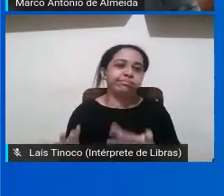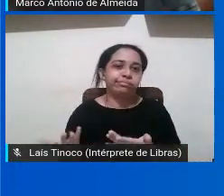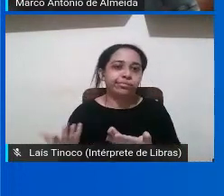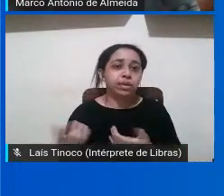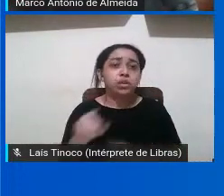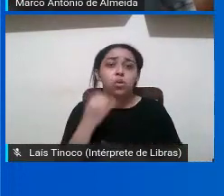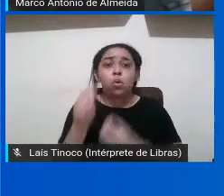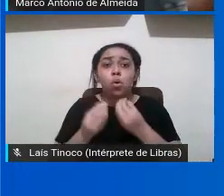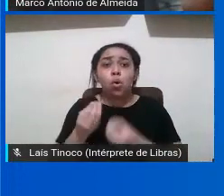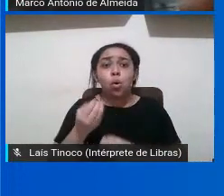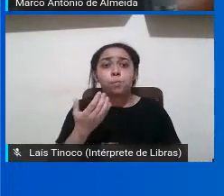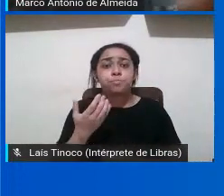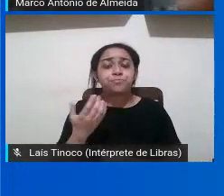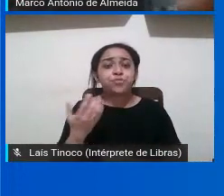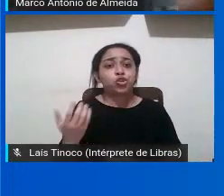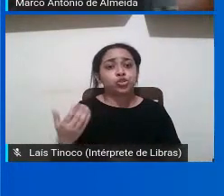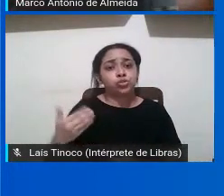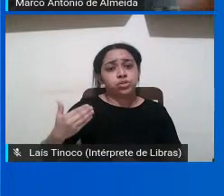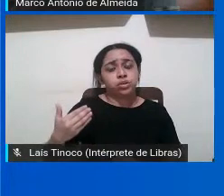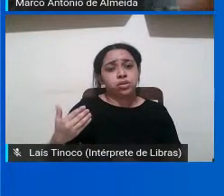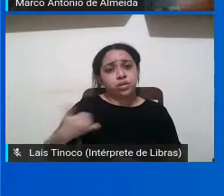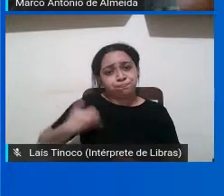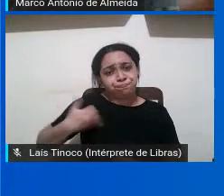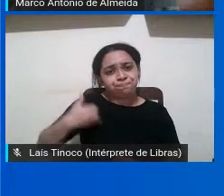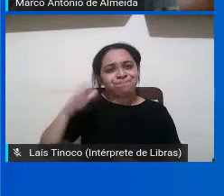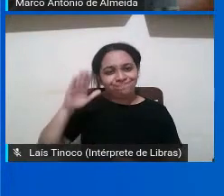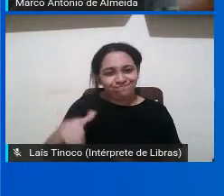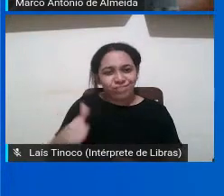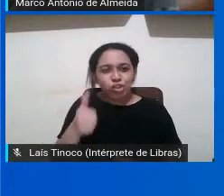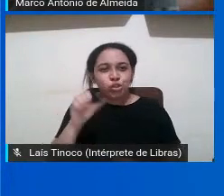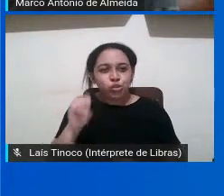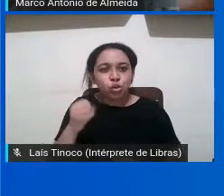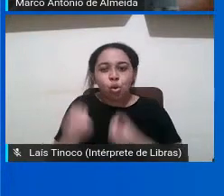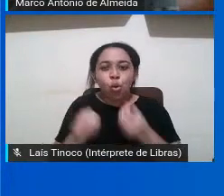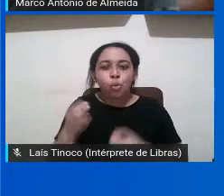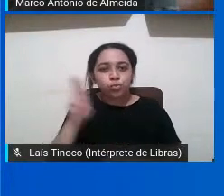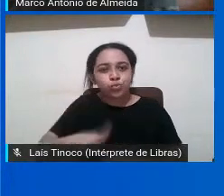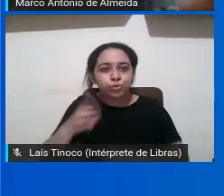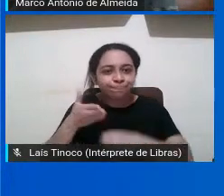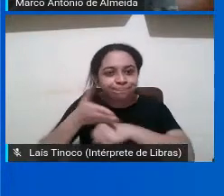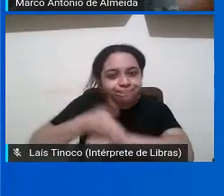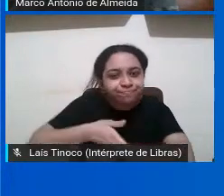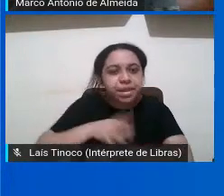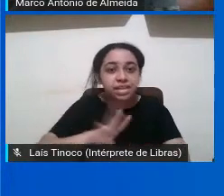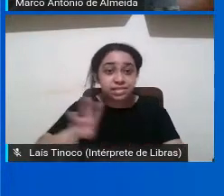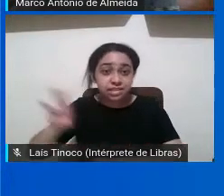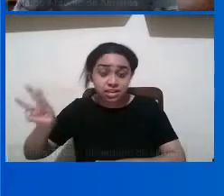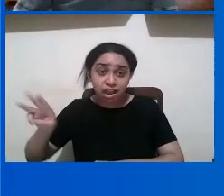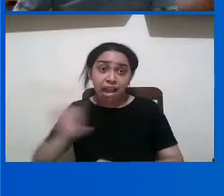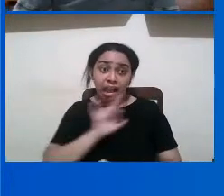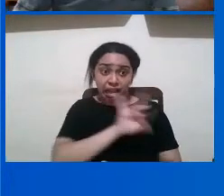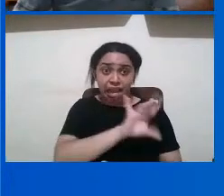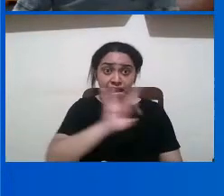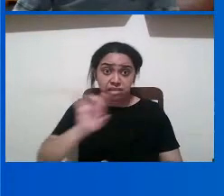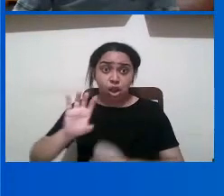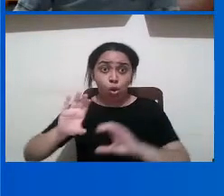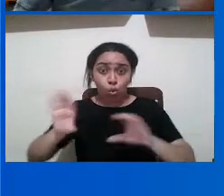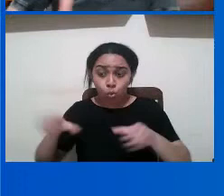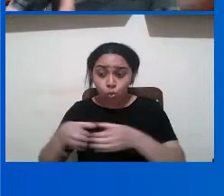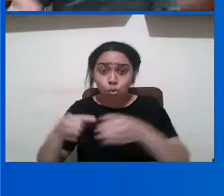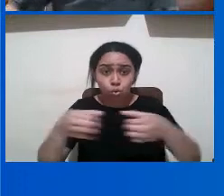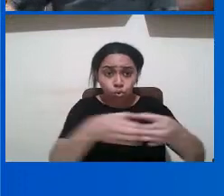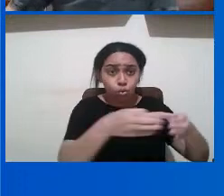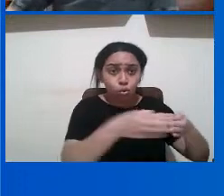né Então aí cada sociedade vai construir um Marco legal um Marco de práticas